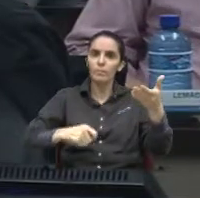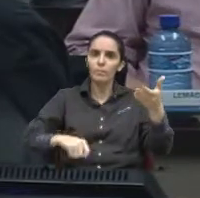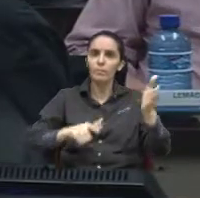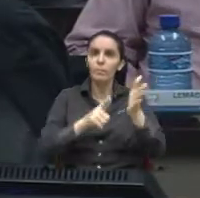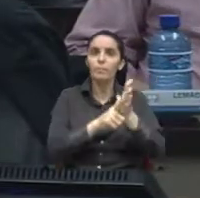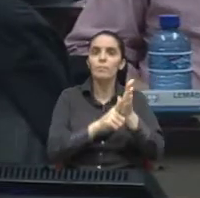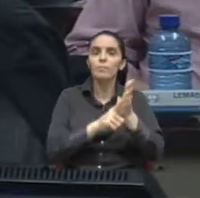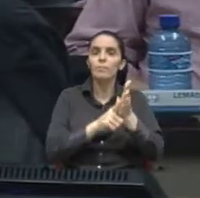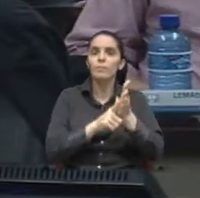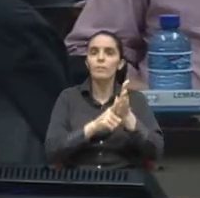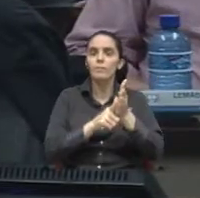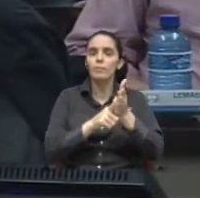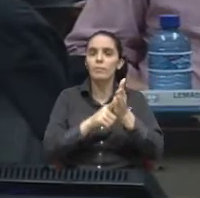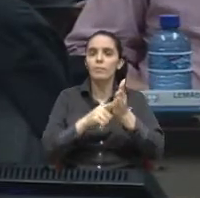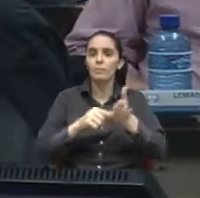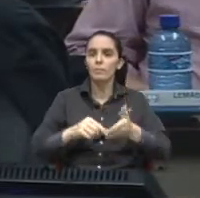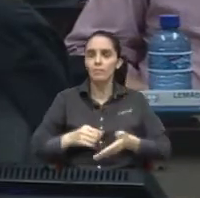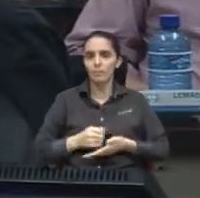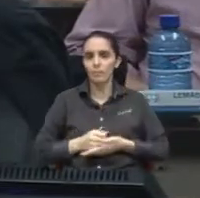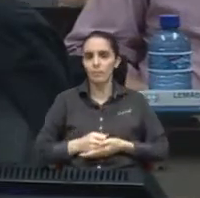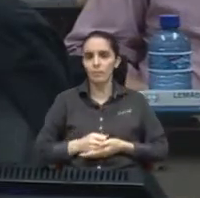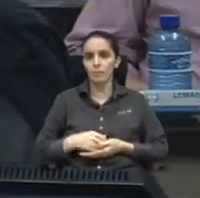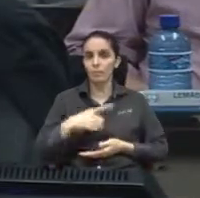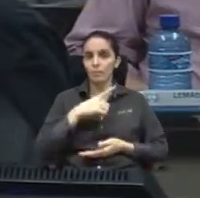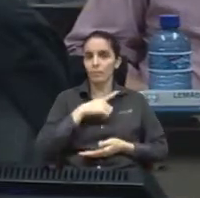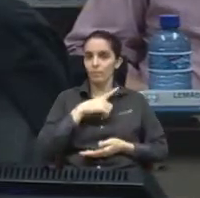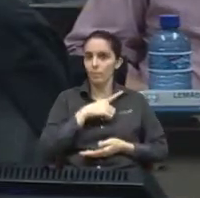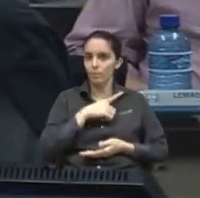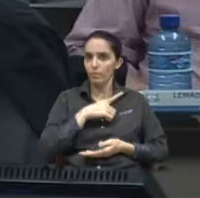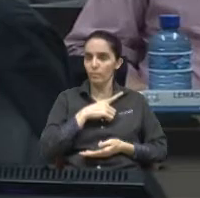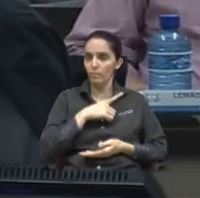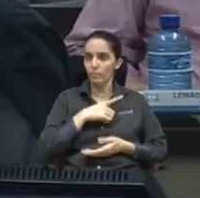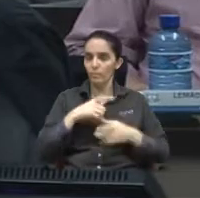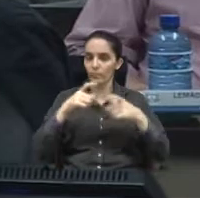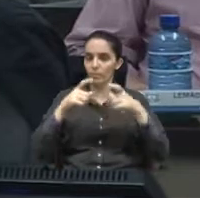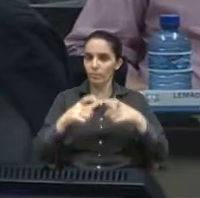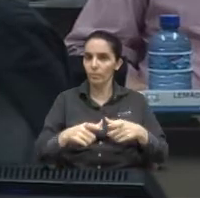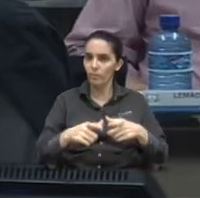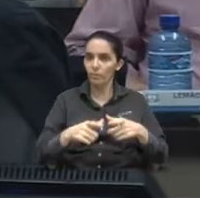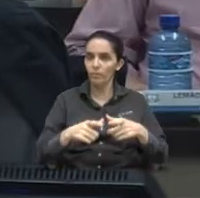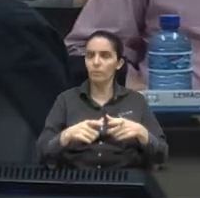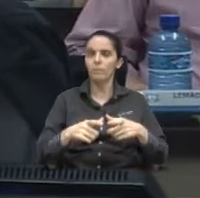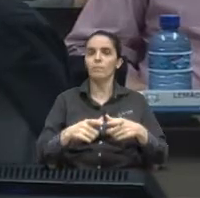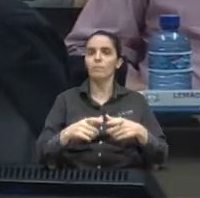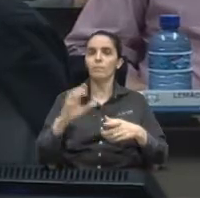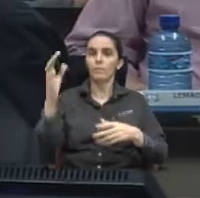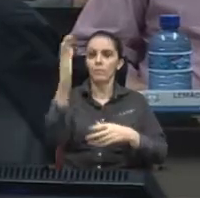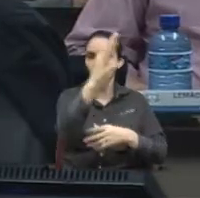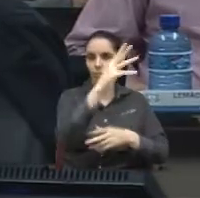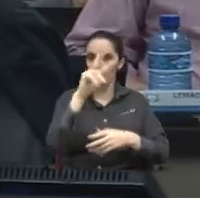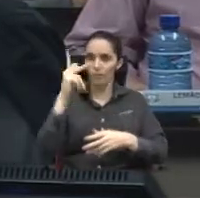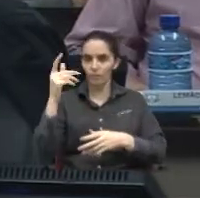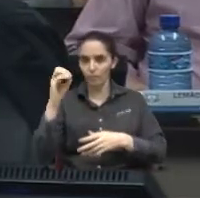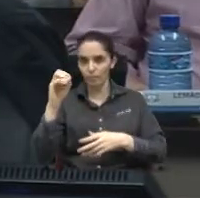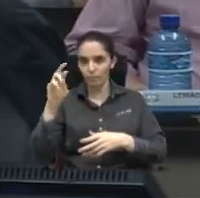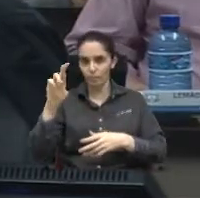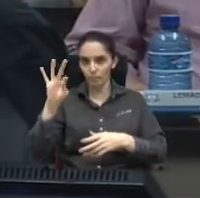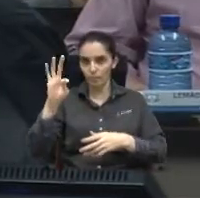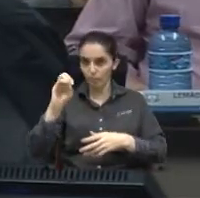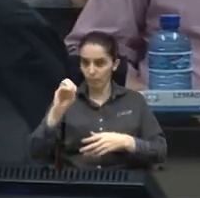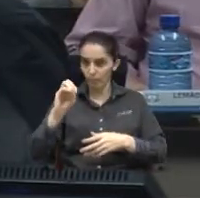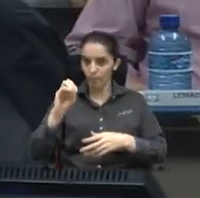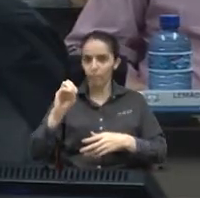abaixo-assinado, para que nós possamos garantir a tutela para que não seja colocado